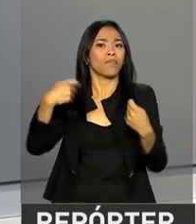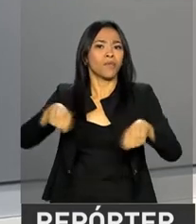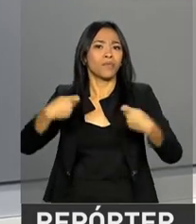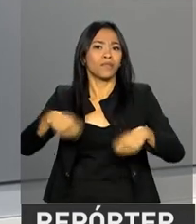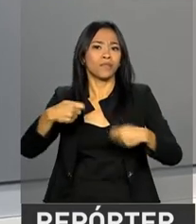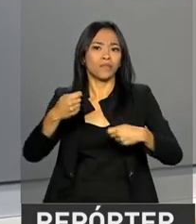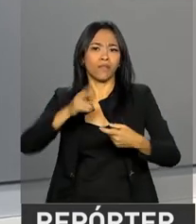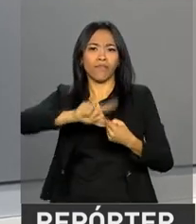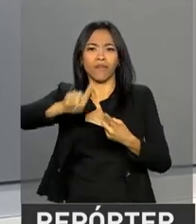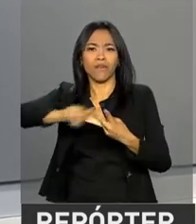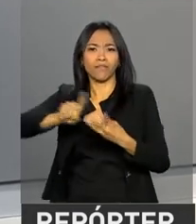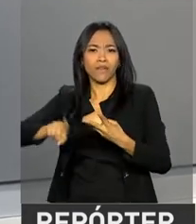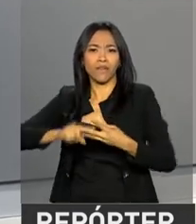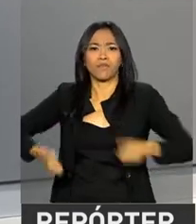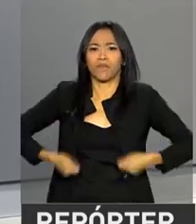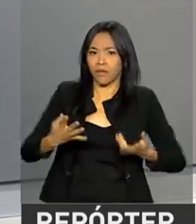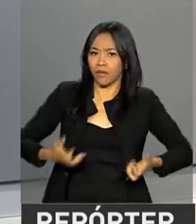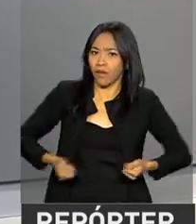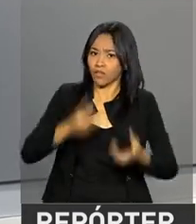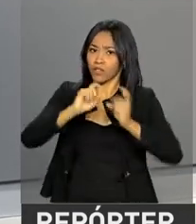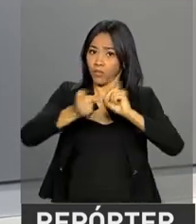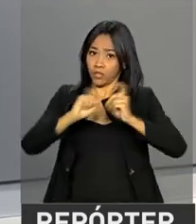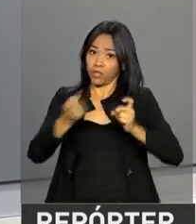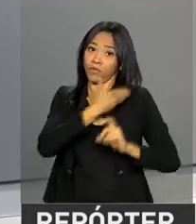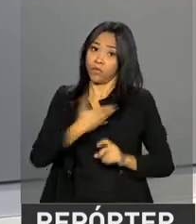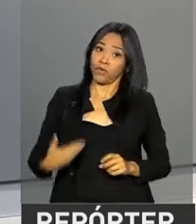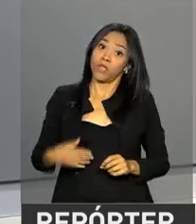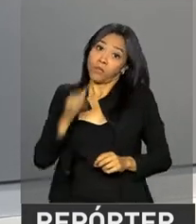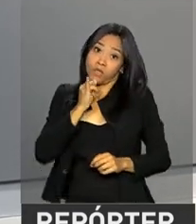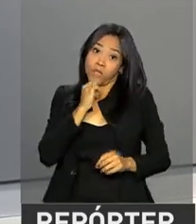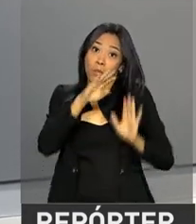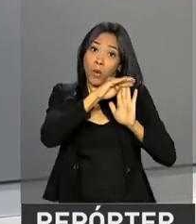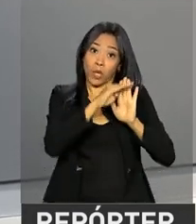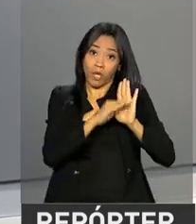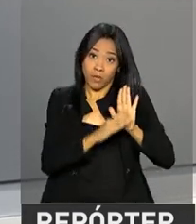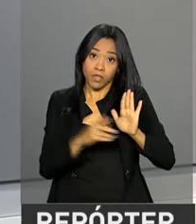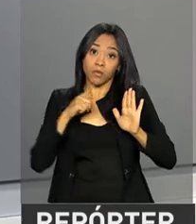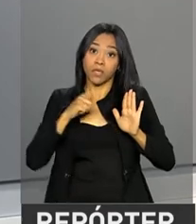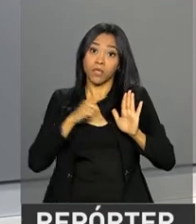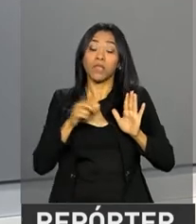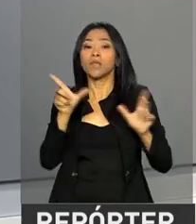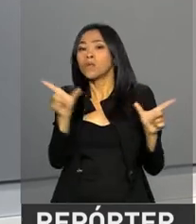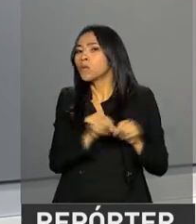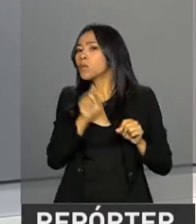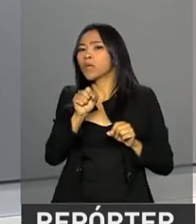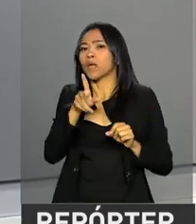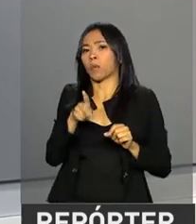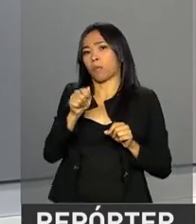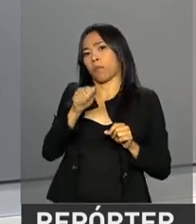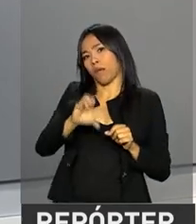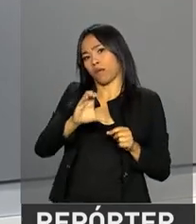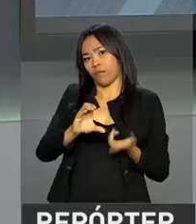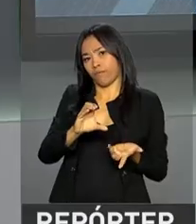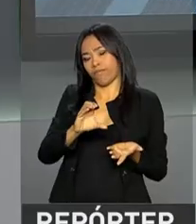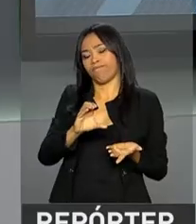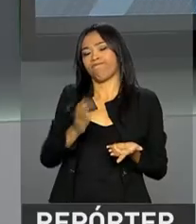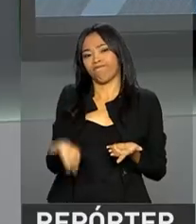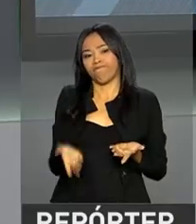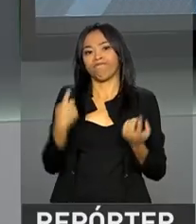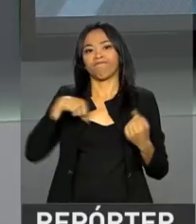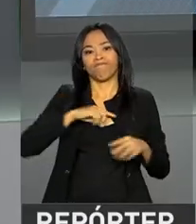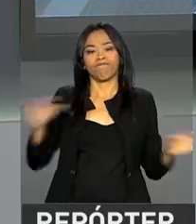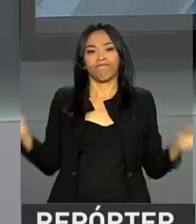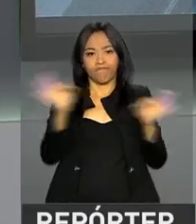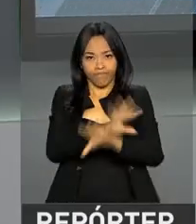diversas despesas administrativas inclusive programações que compõe o programa de aceleração do crescimento o pac e nós